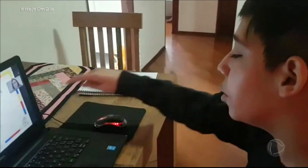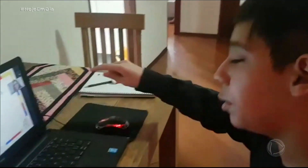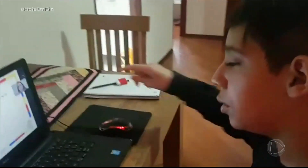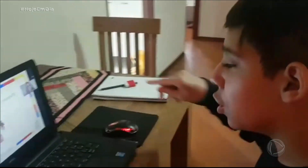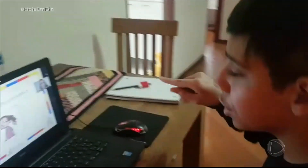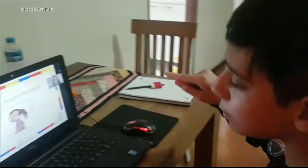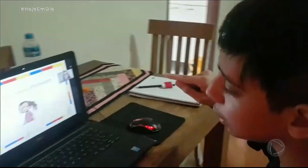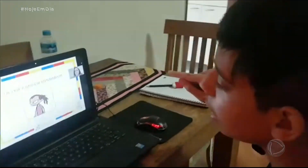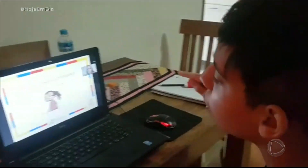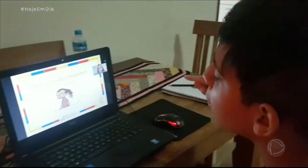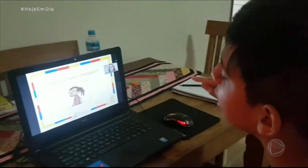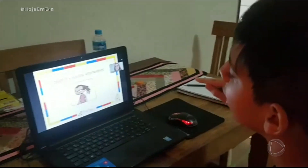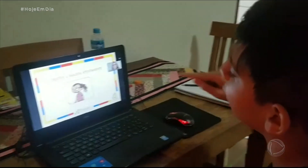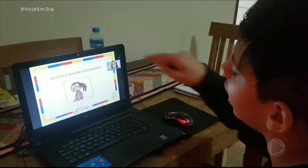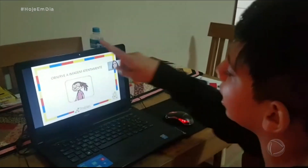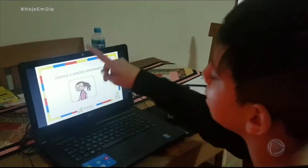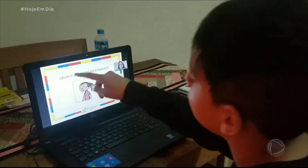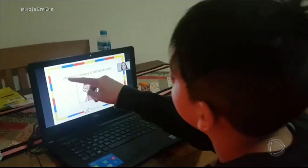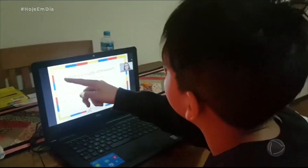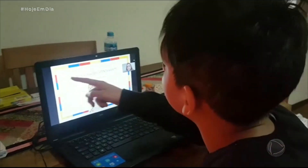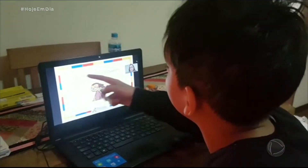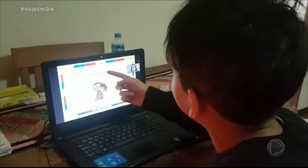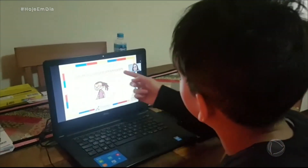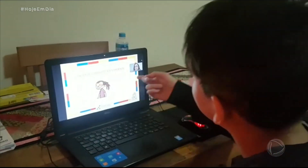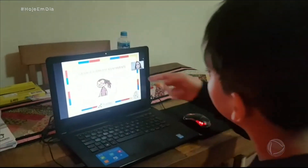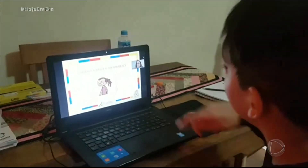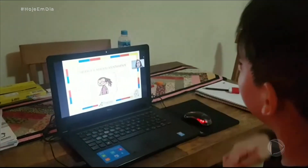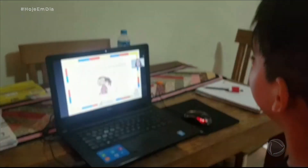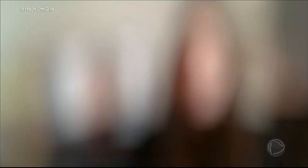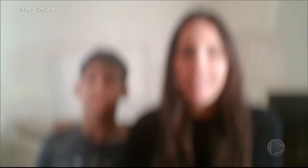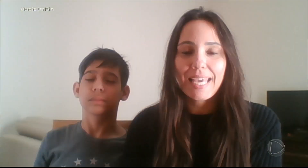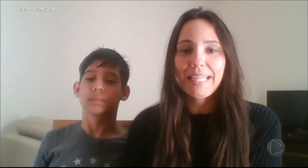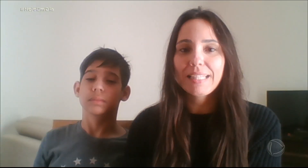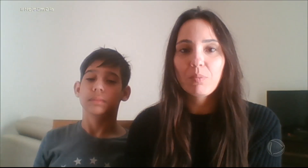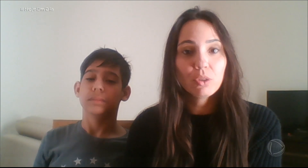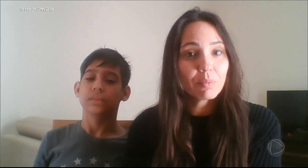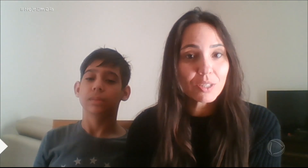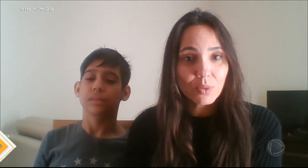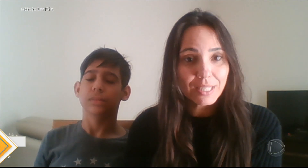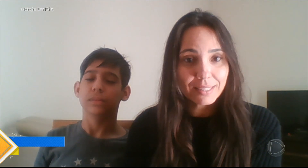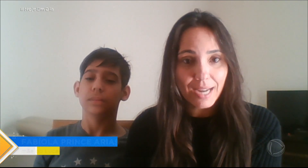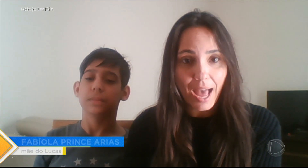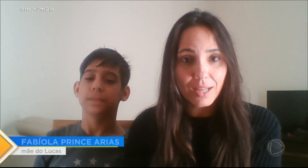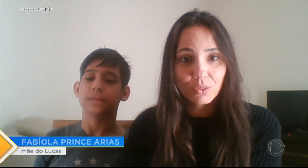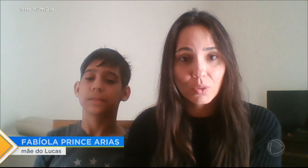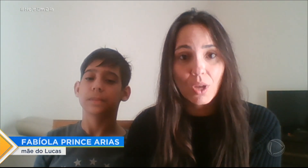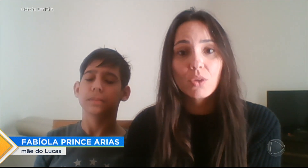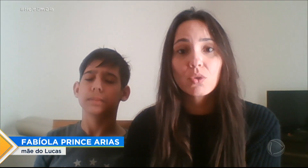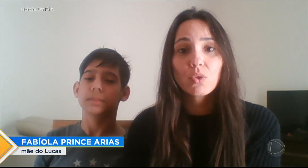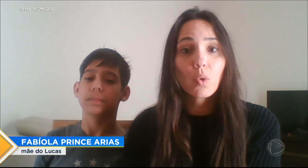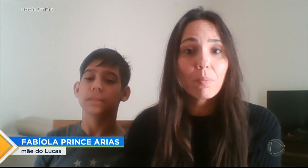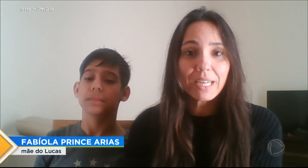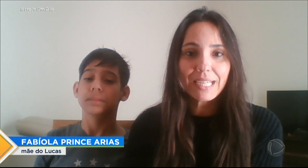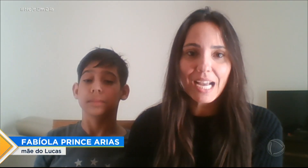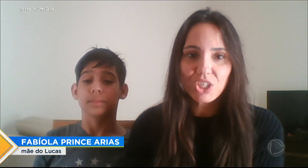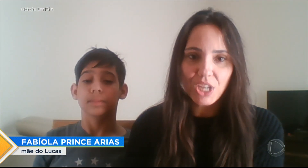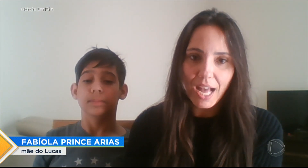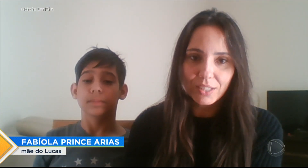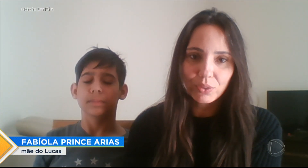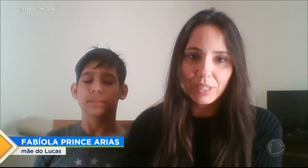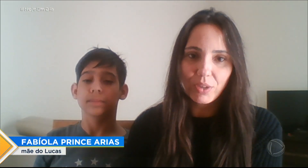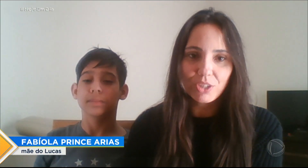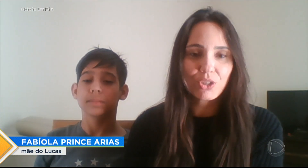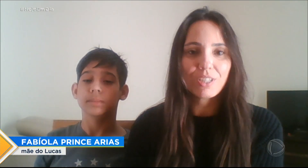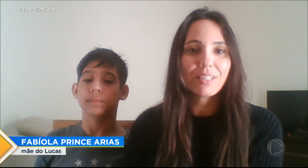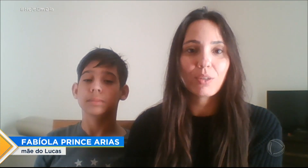E aqui em casa a gente está tendo um resultado incrível com as aulas online. Ele está muito mais concentrado, super